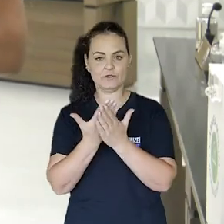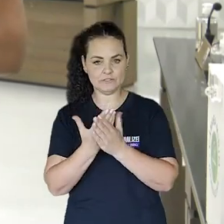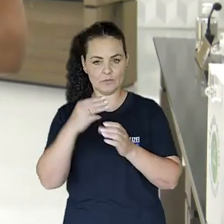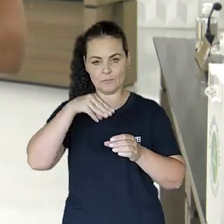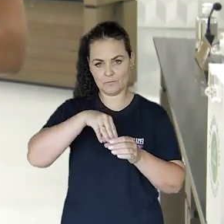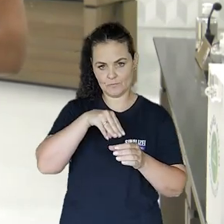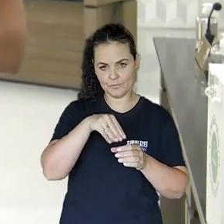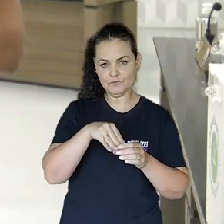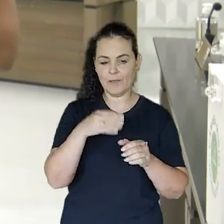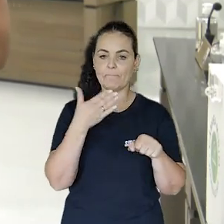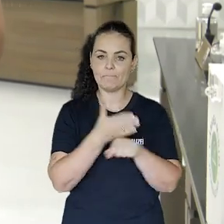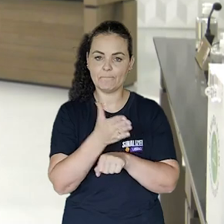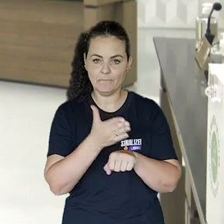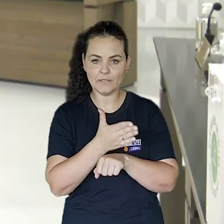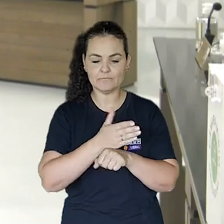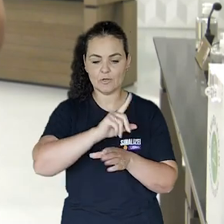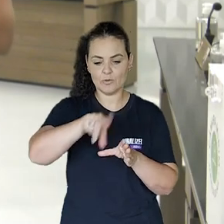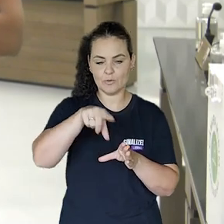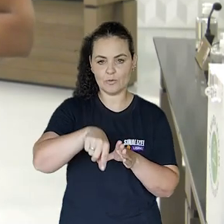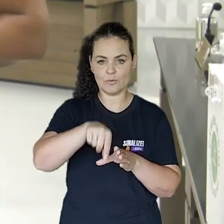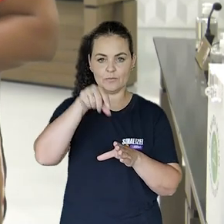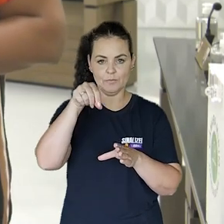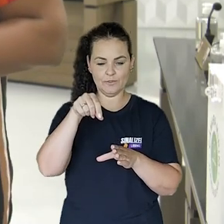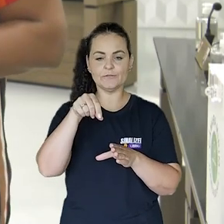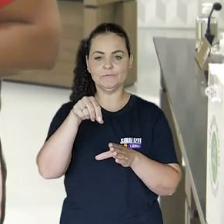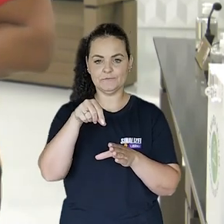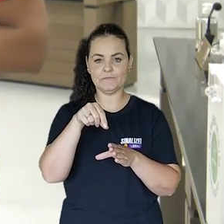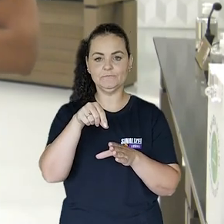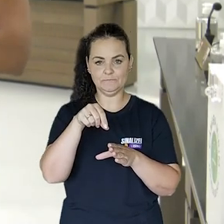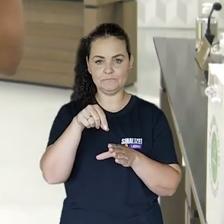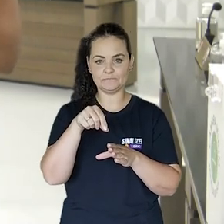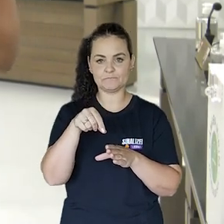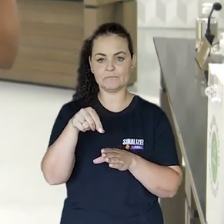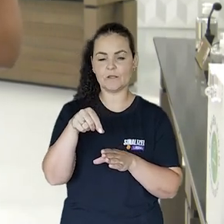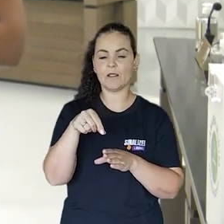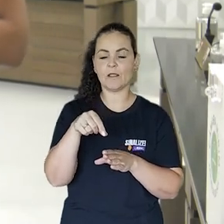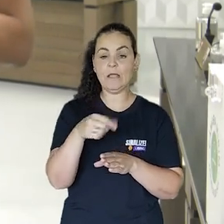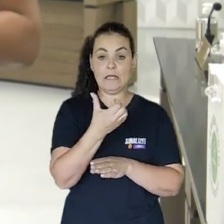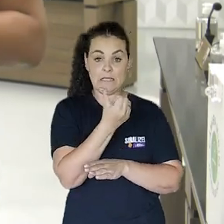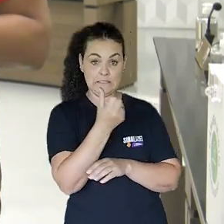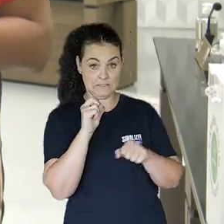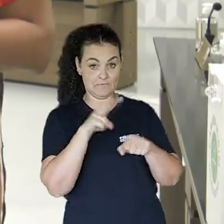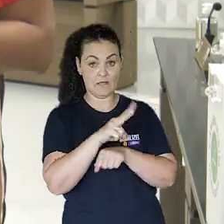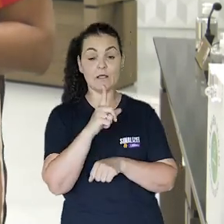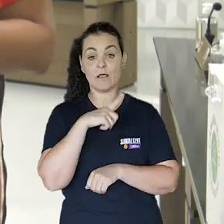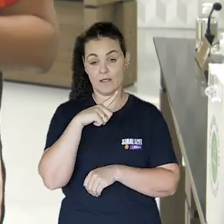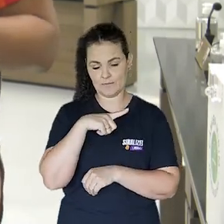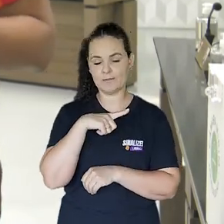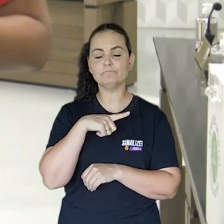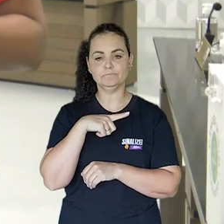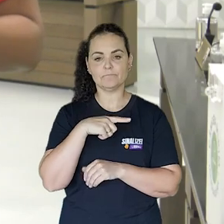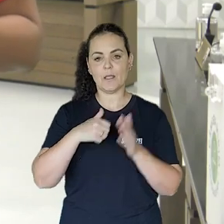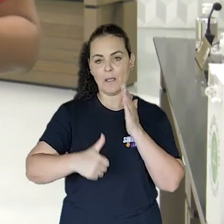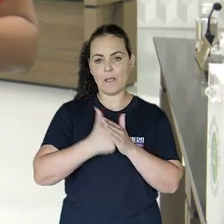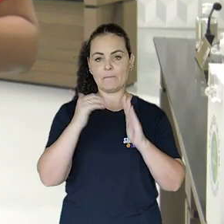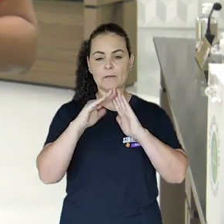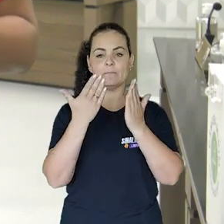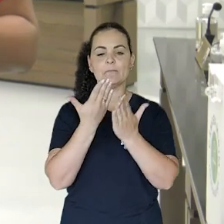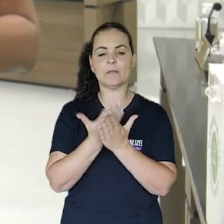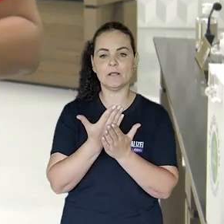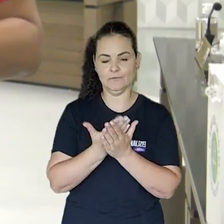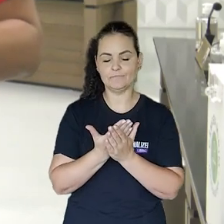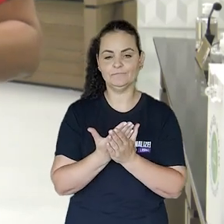que participarão do sorteio agora para 6 vagas, né, nós temos a primeira, então, a escola